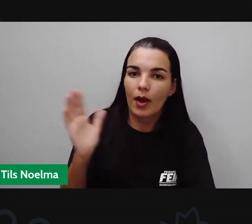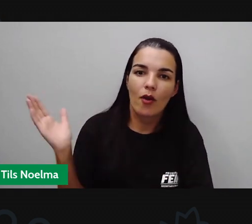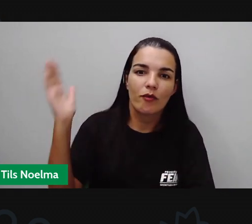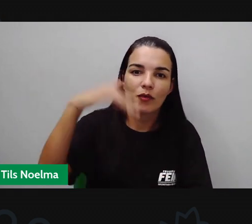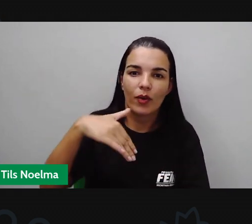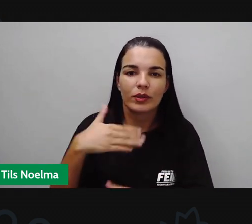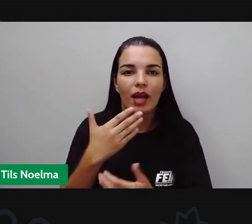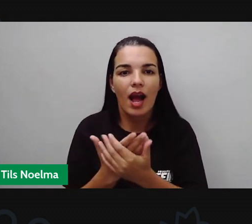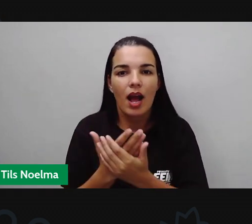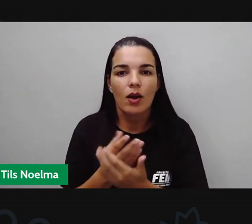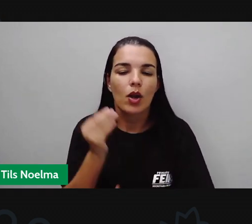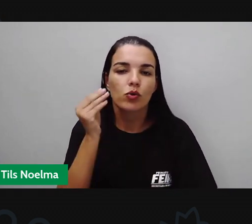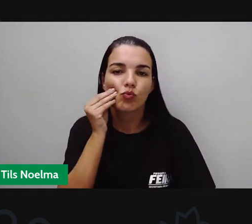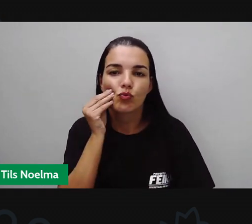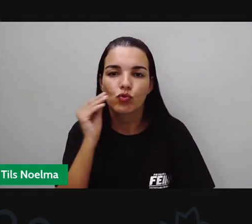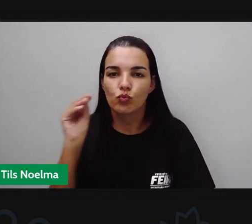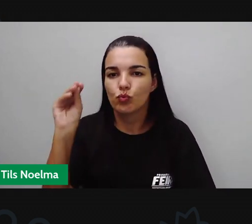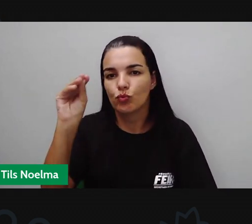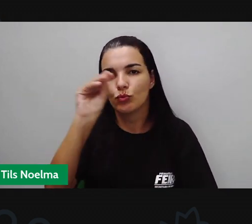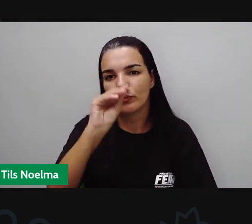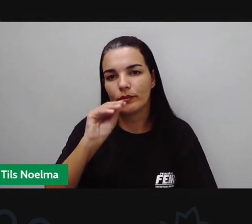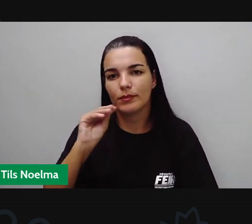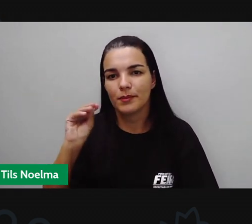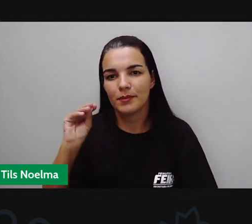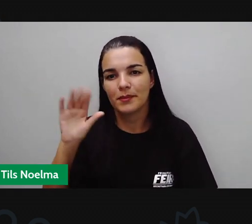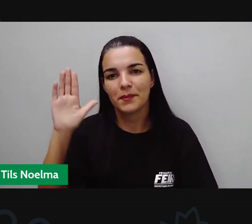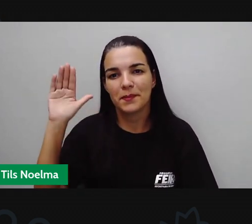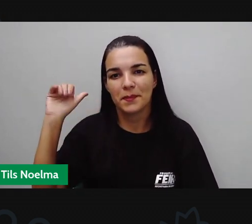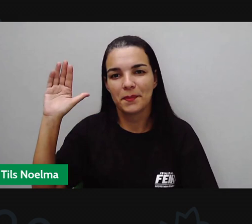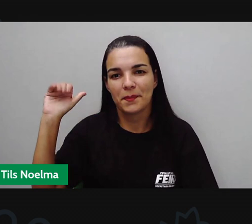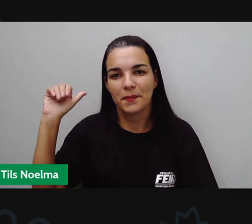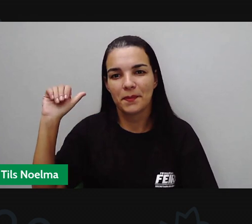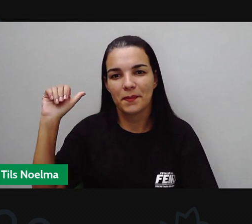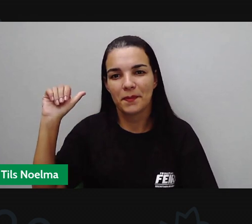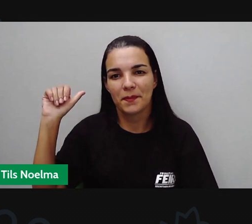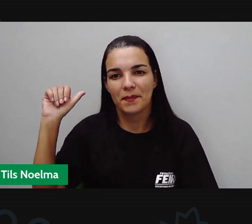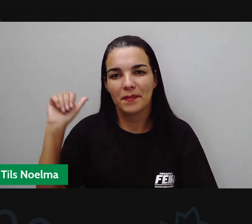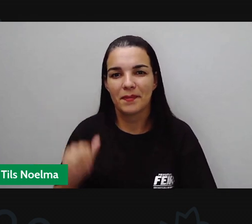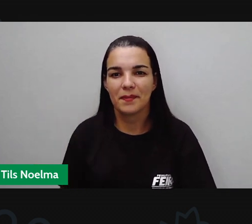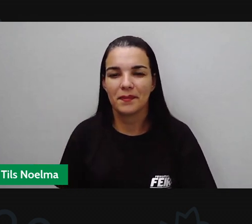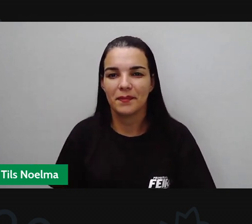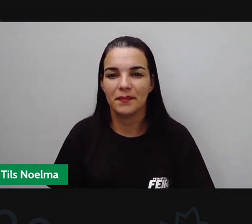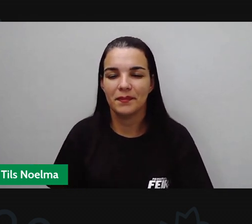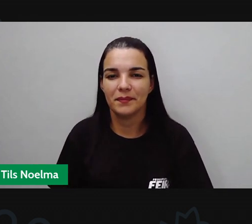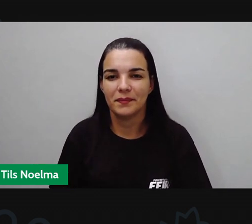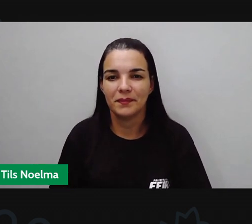mais uma aula. Beijinho no coração de cada um de vocês e até já. Tchau, tchau.